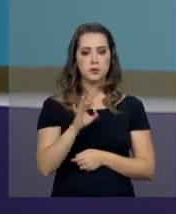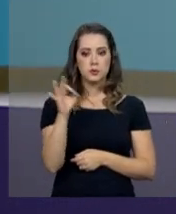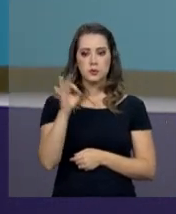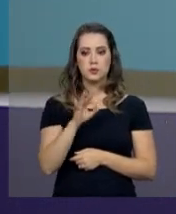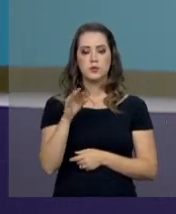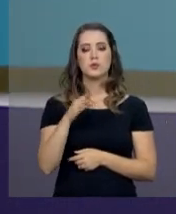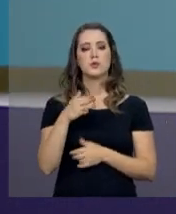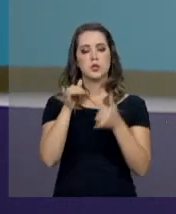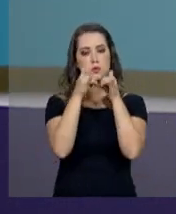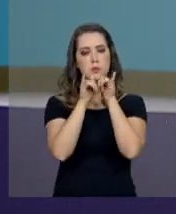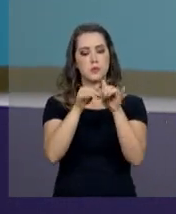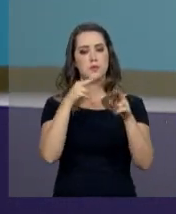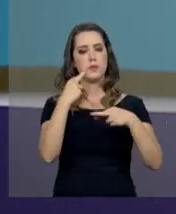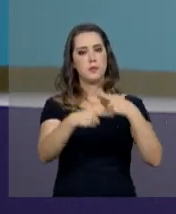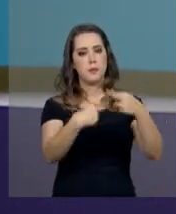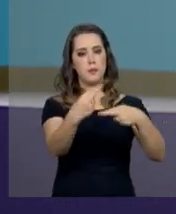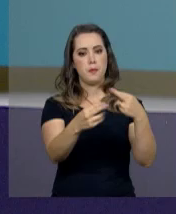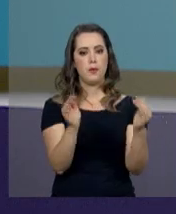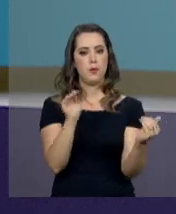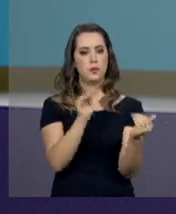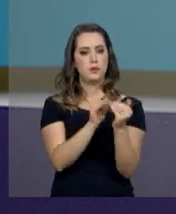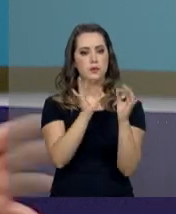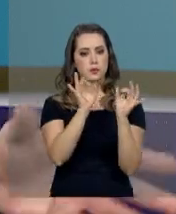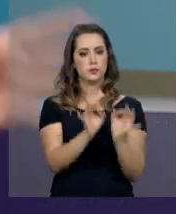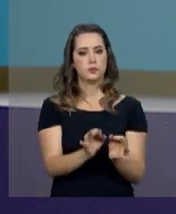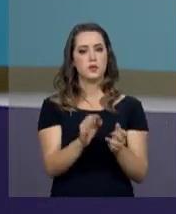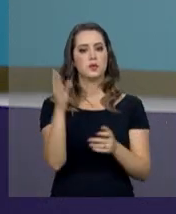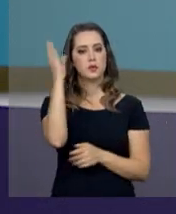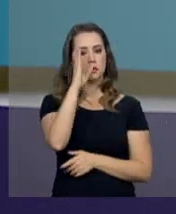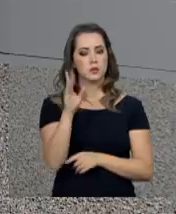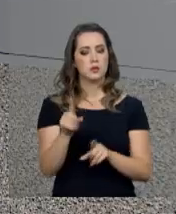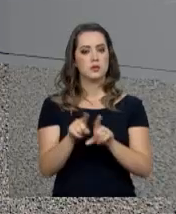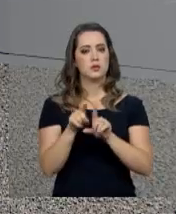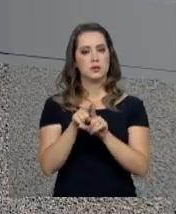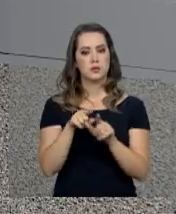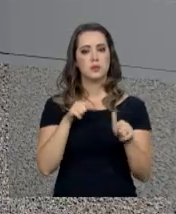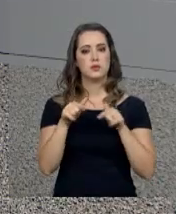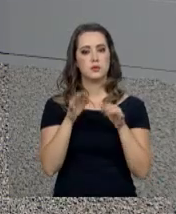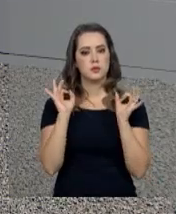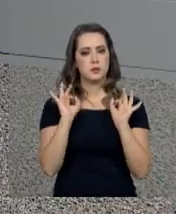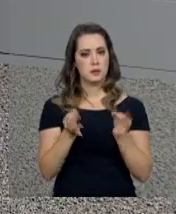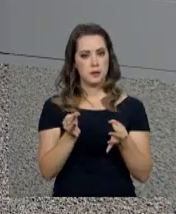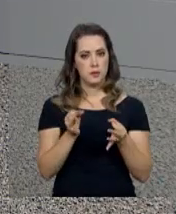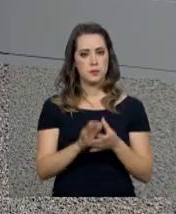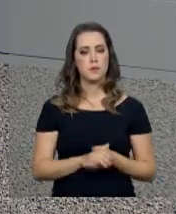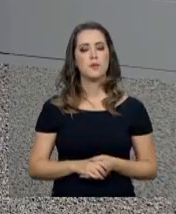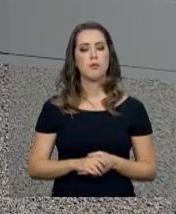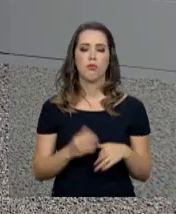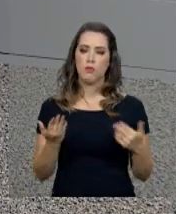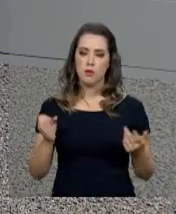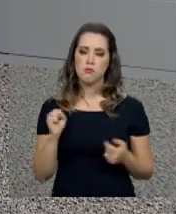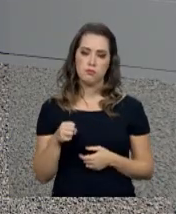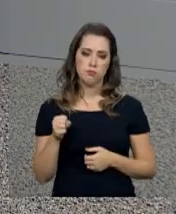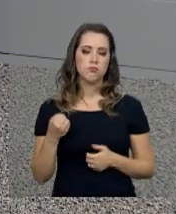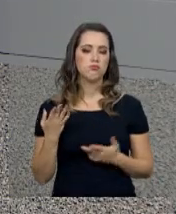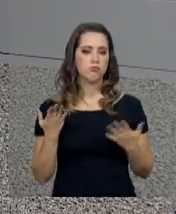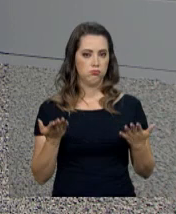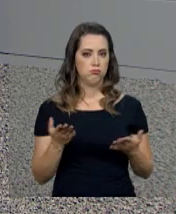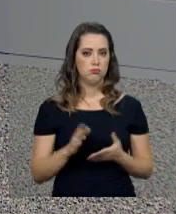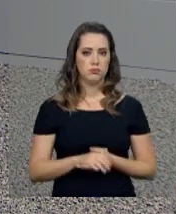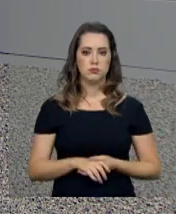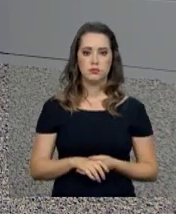de atingir essa meta então o brasil também está fazendo o dever de casa trabalhando para isso está trabalhando pra isso com certeza